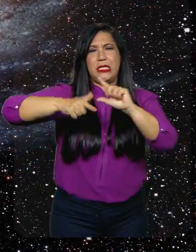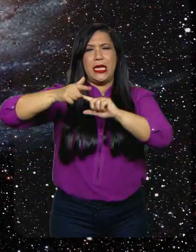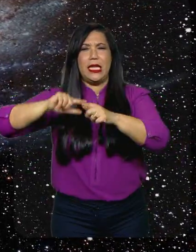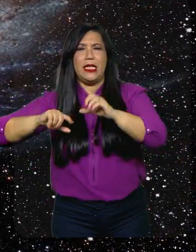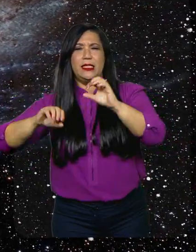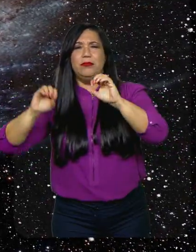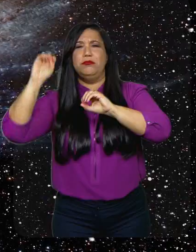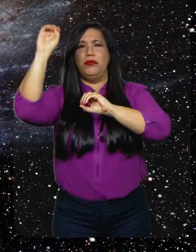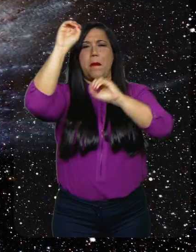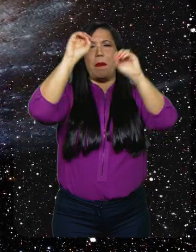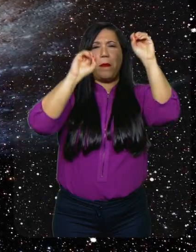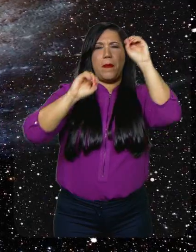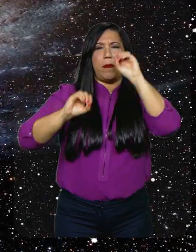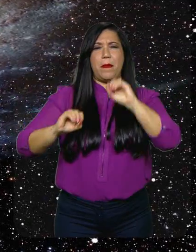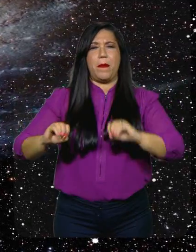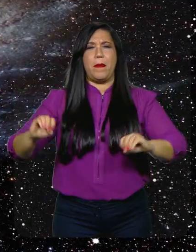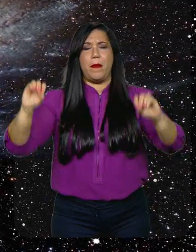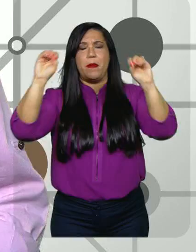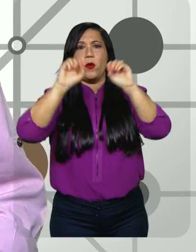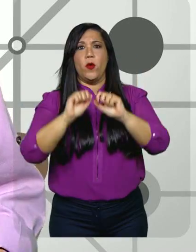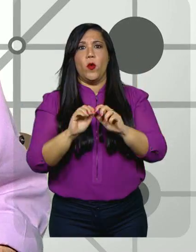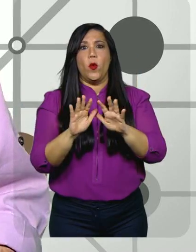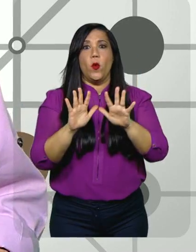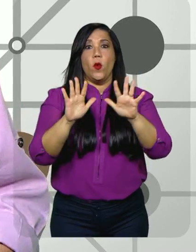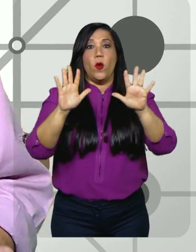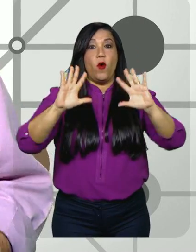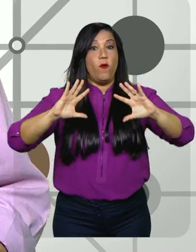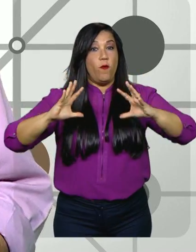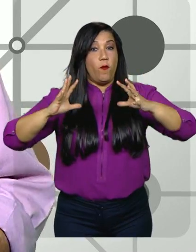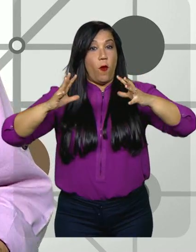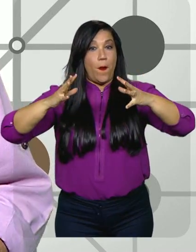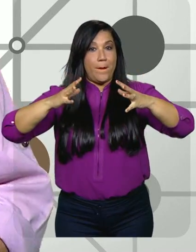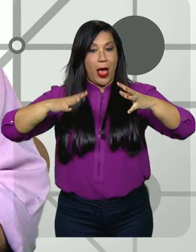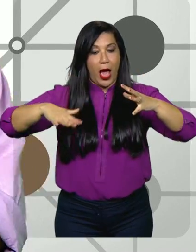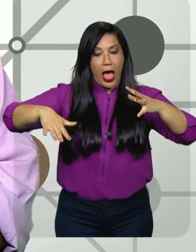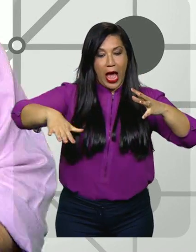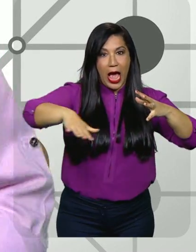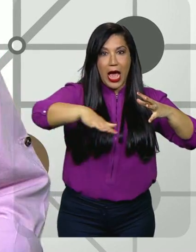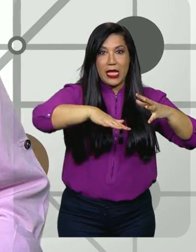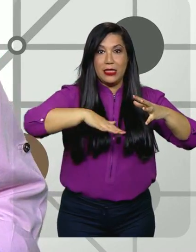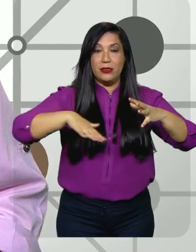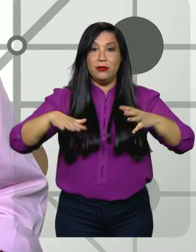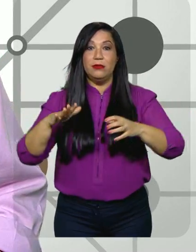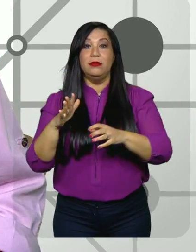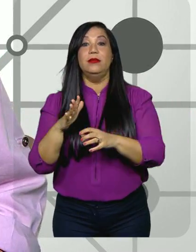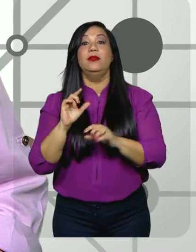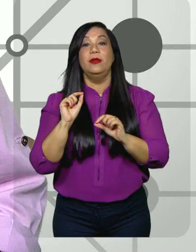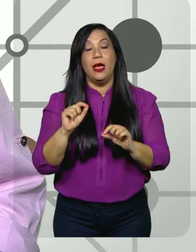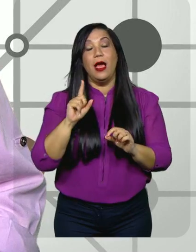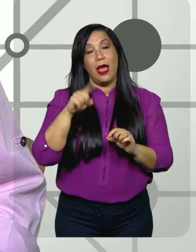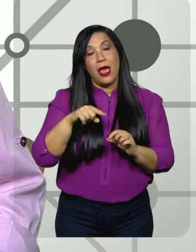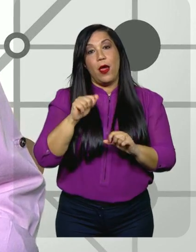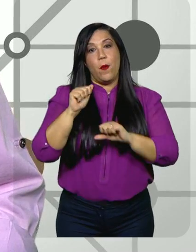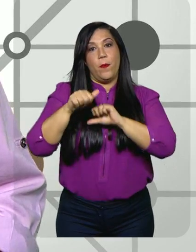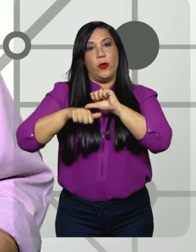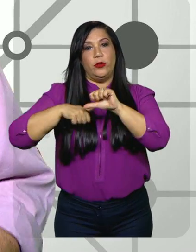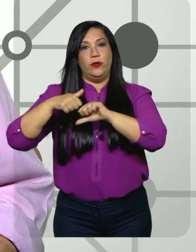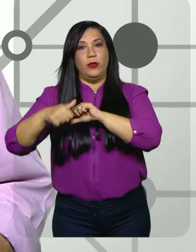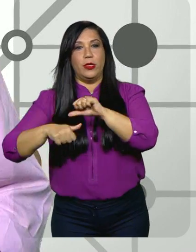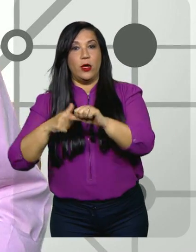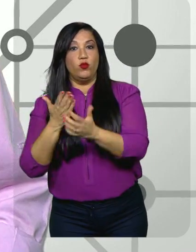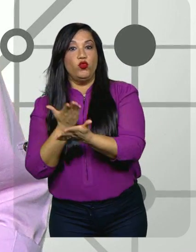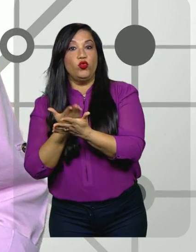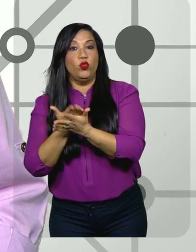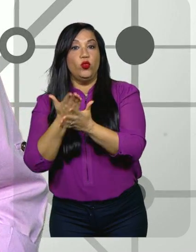planetários, muitos gases e poeira. O formato espiral plano, aceito até esse ano, foi modificado por um